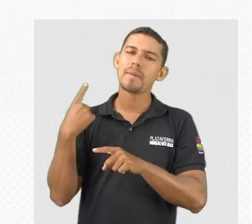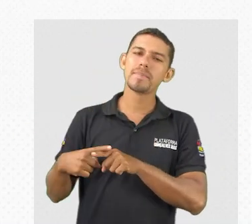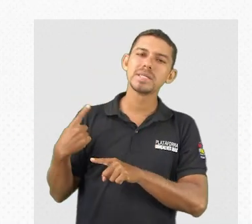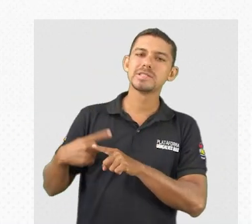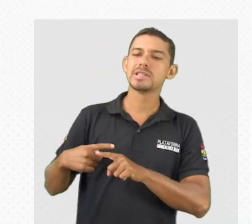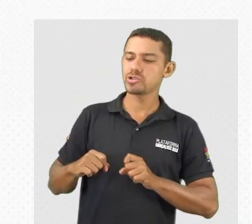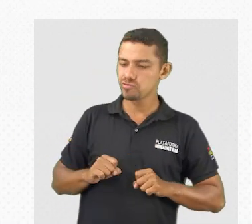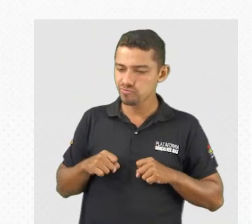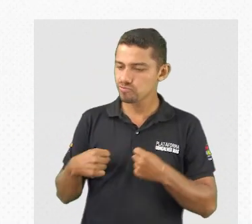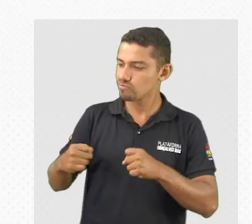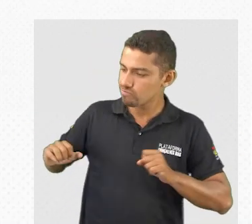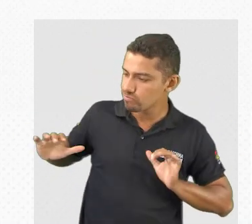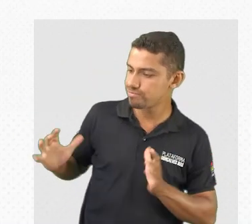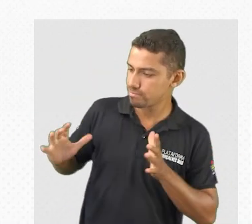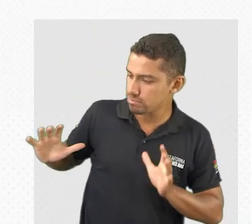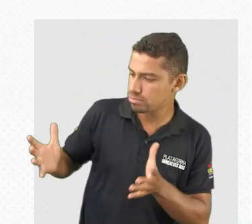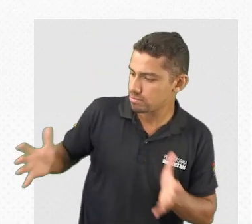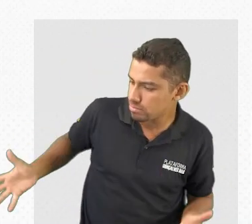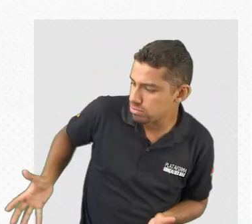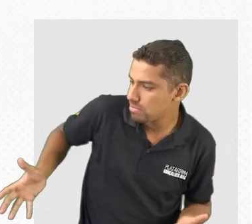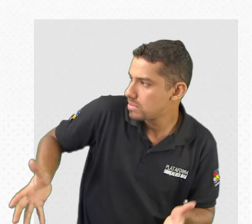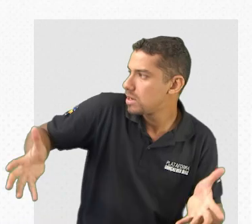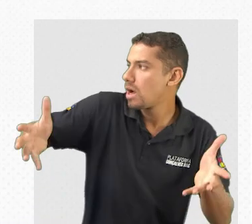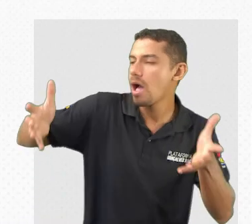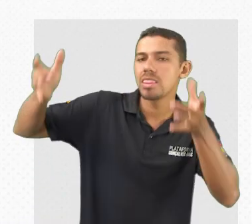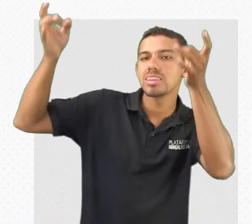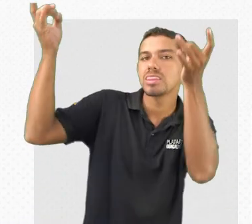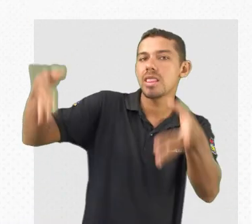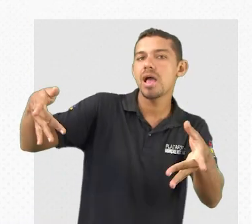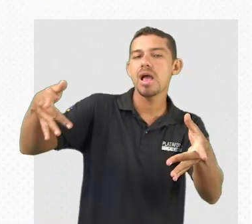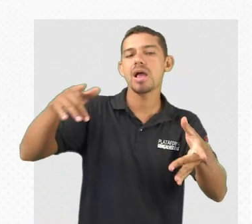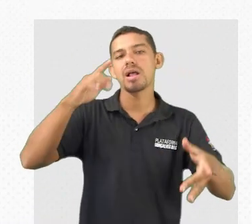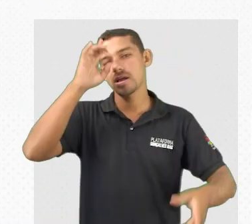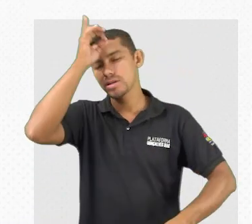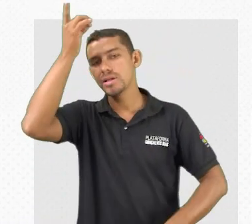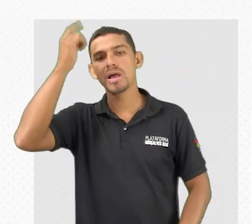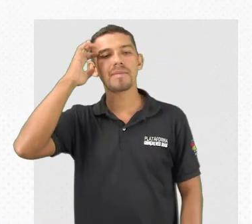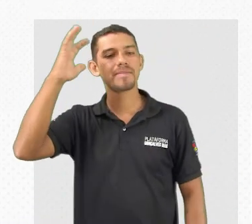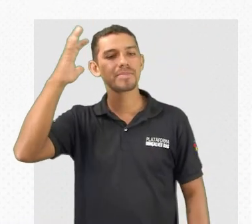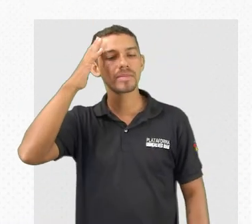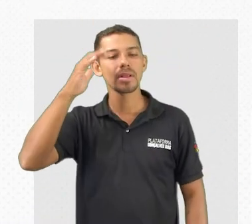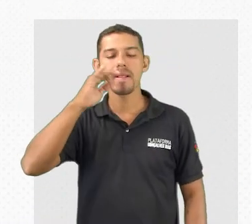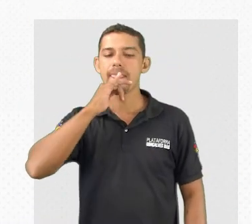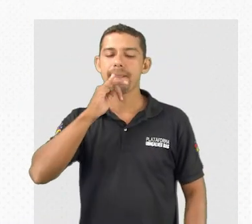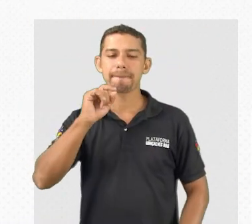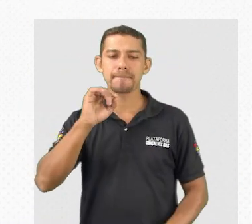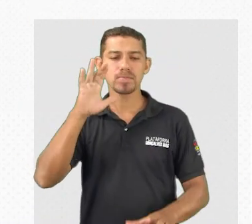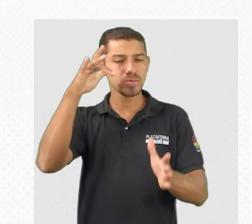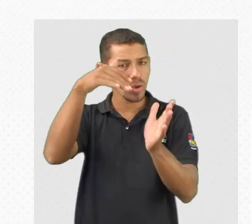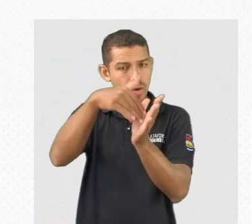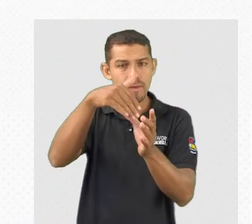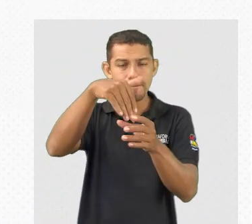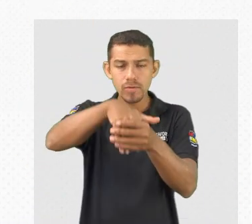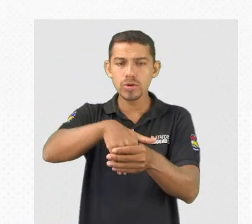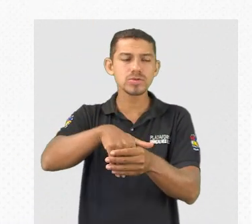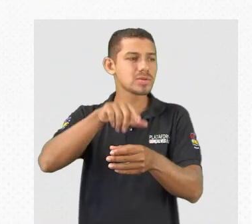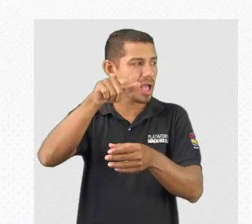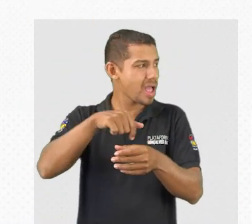de um esforço coletivo gigantesco para a gente abandonar a ideia de que o voto é uma